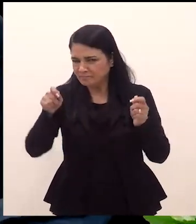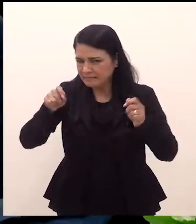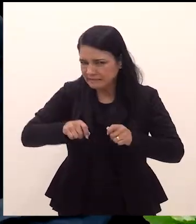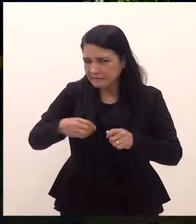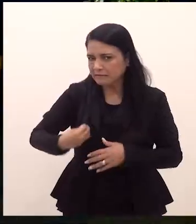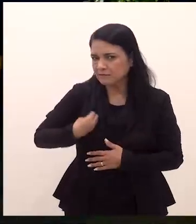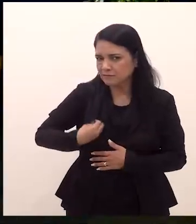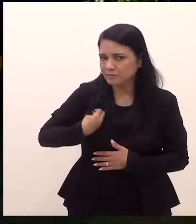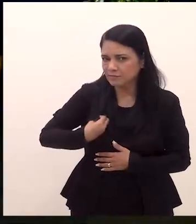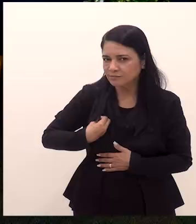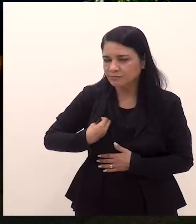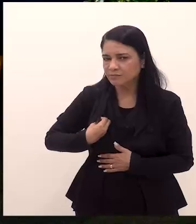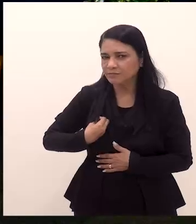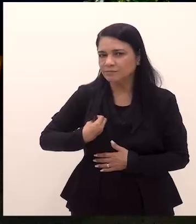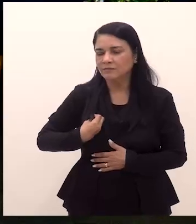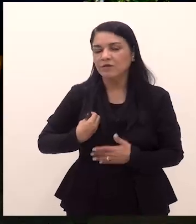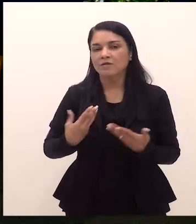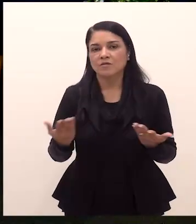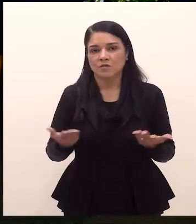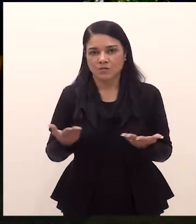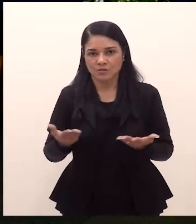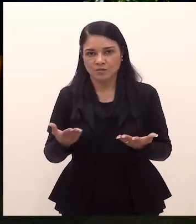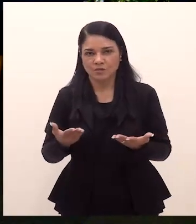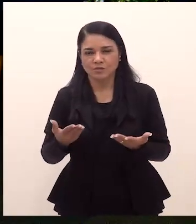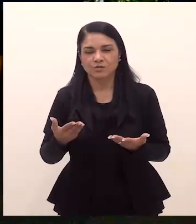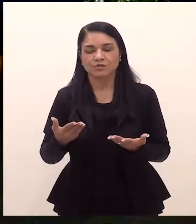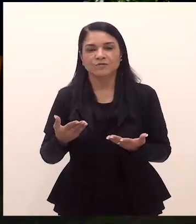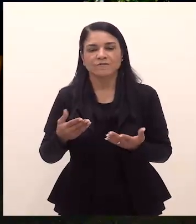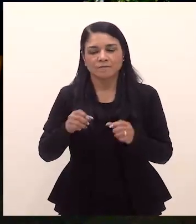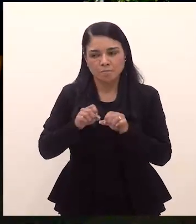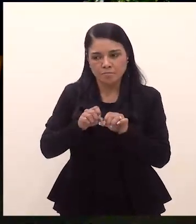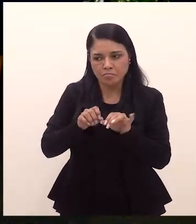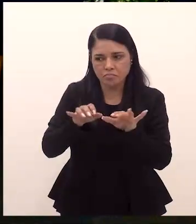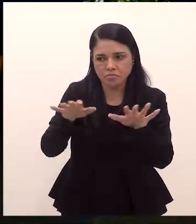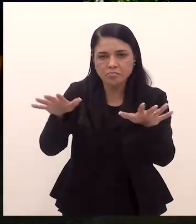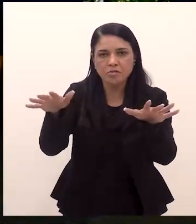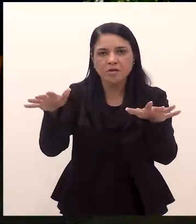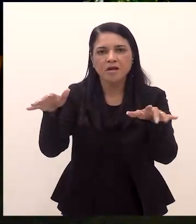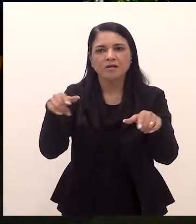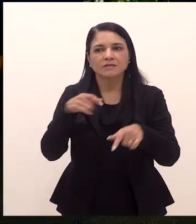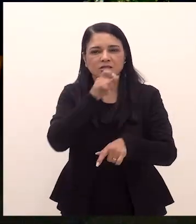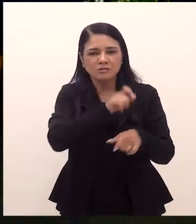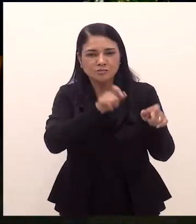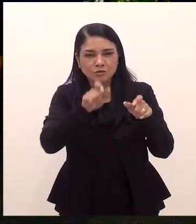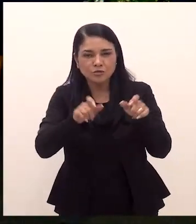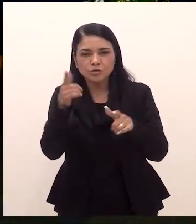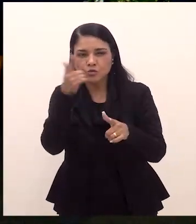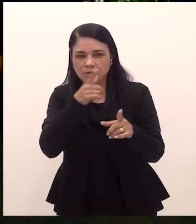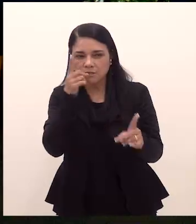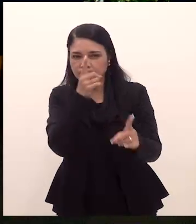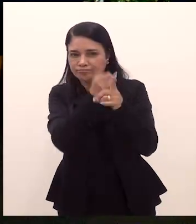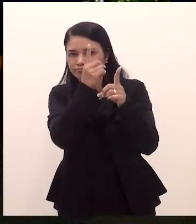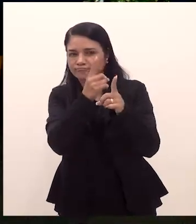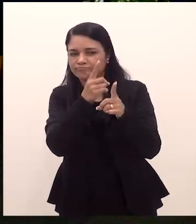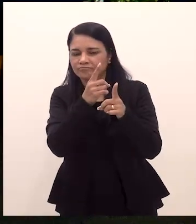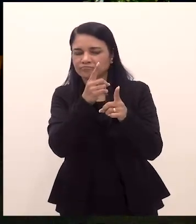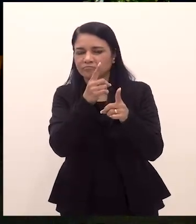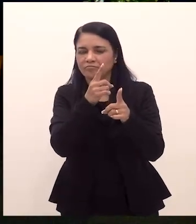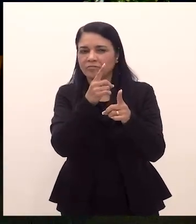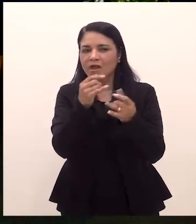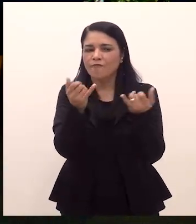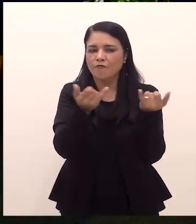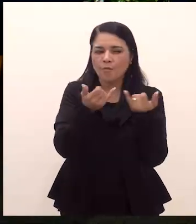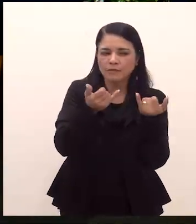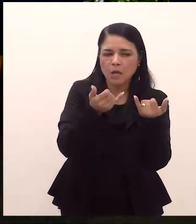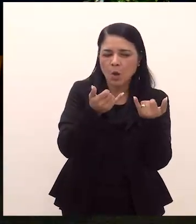que existe alguma possibilidade, vivendo como a gente está vivendo, vivenciando a polarização que vivemos, das pessoas conseguirem